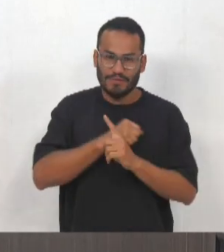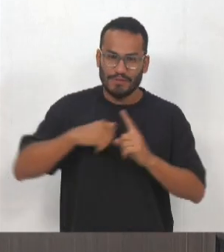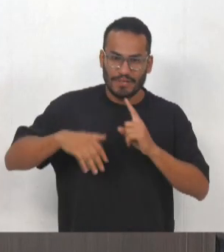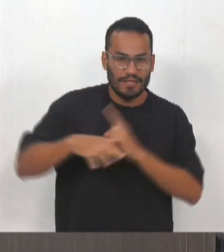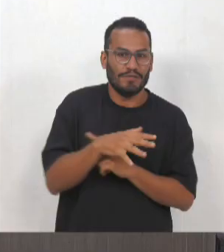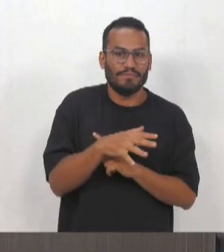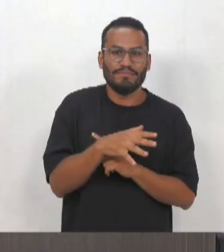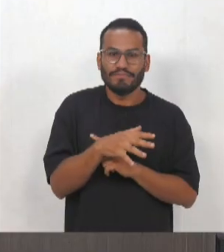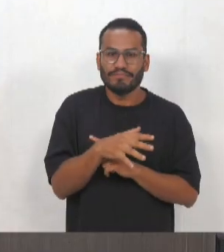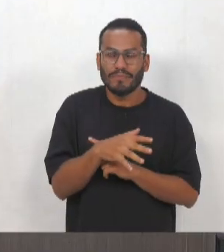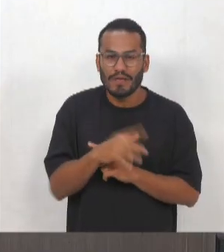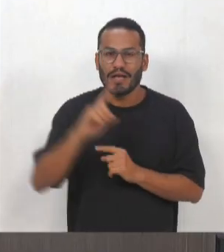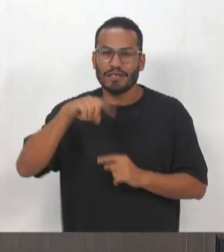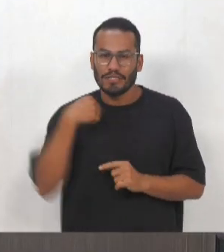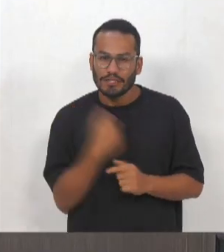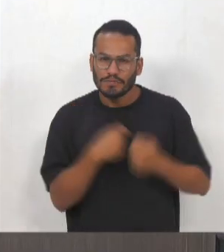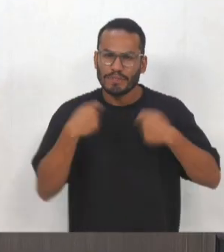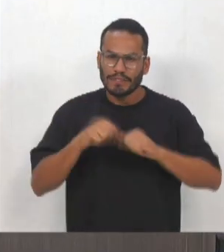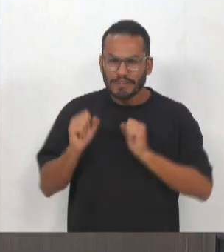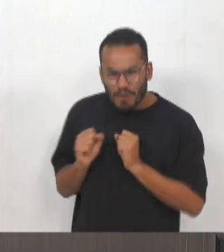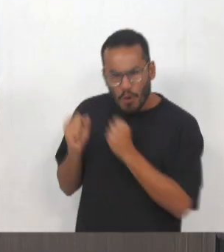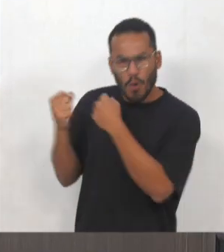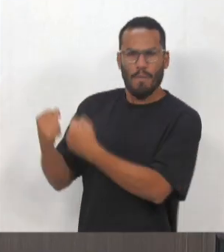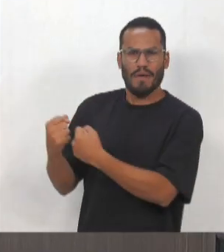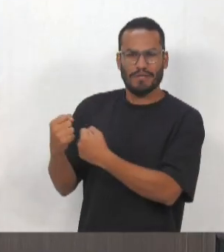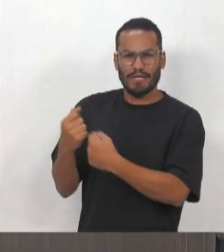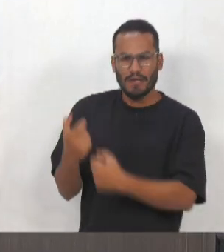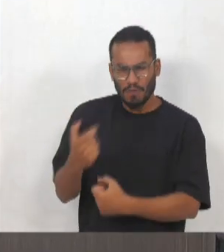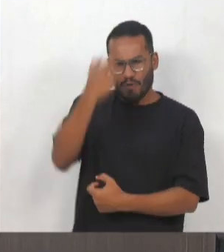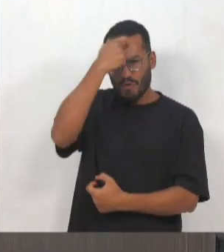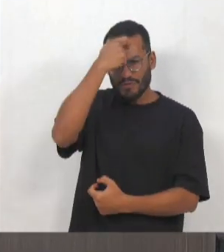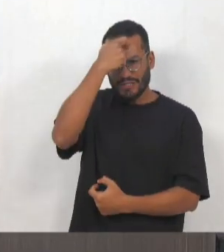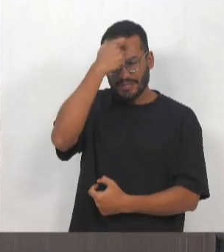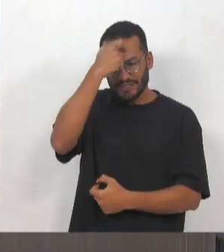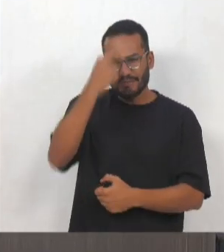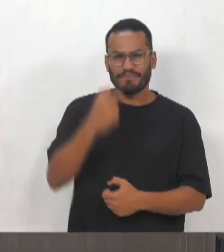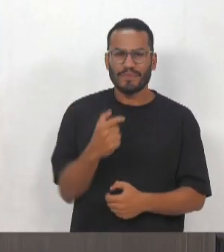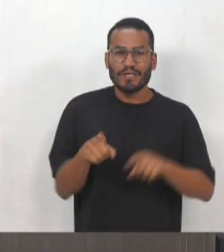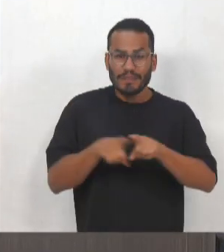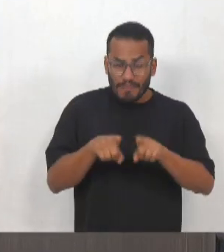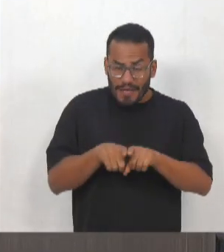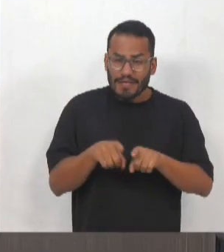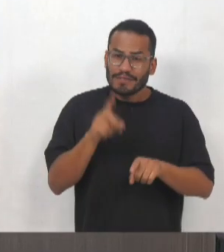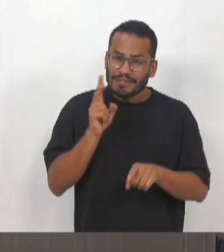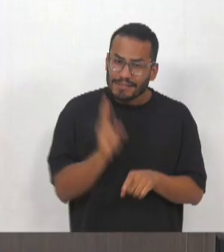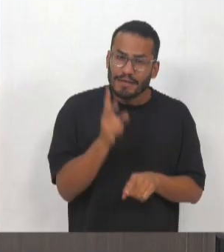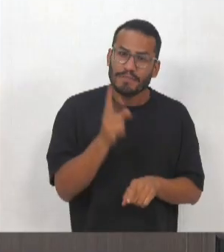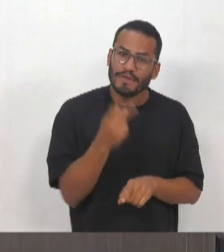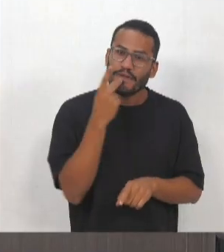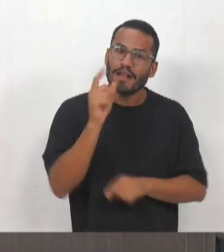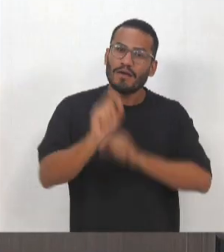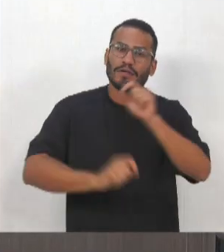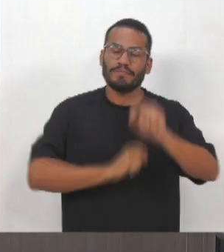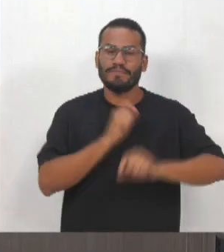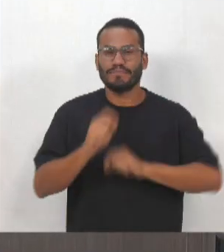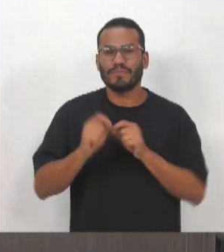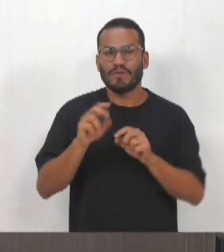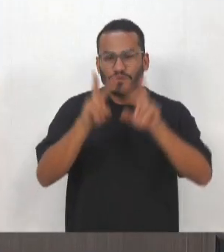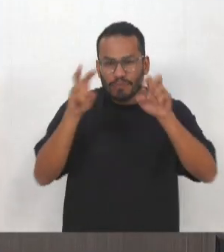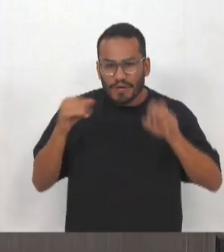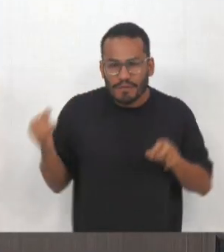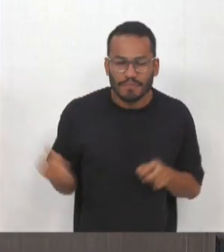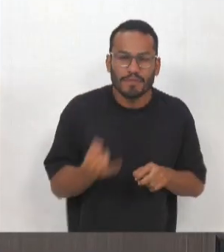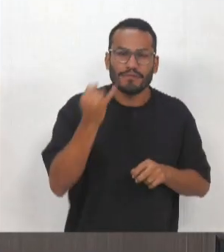sociedade. Devemos combater, conscientizar e reforçar sempre a